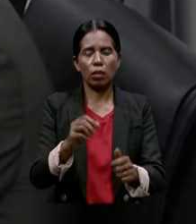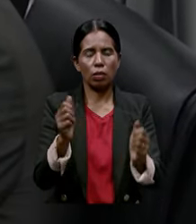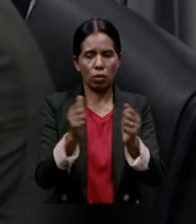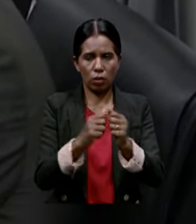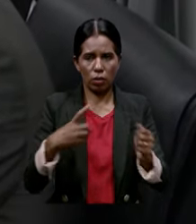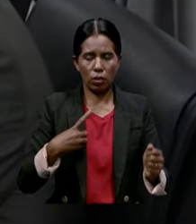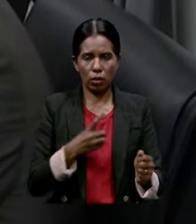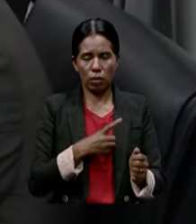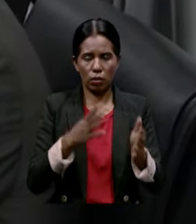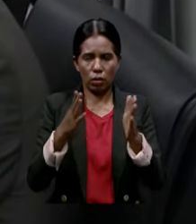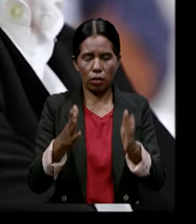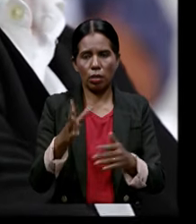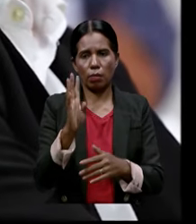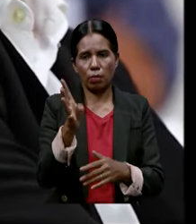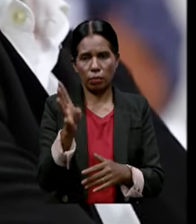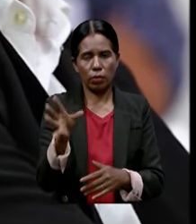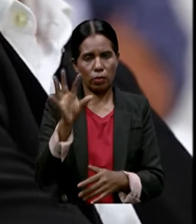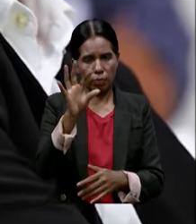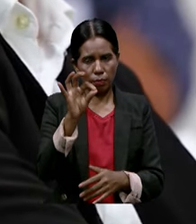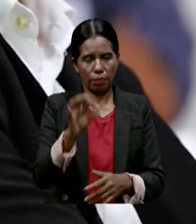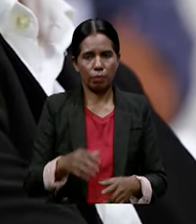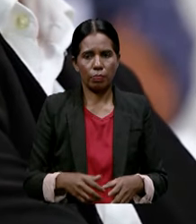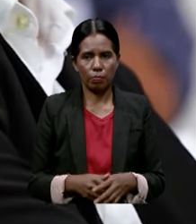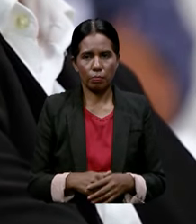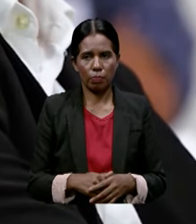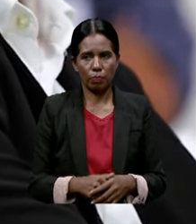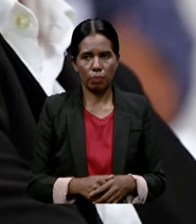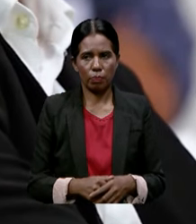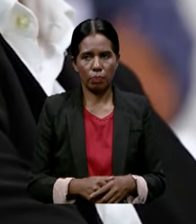ao deputado Hatnulu Resin Sia. Agostinho da Costa, Adélio Ximenes, Giemen.